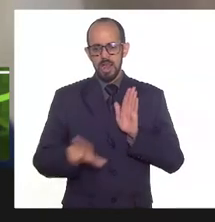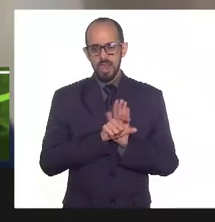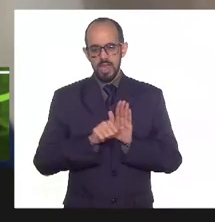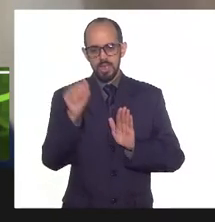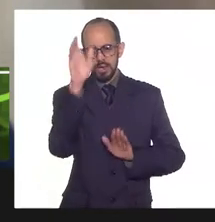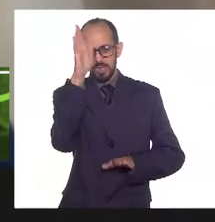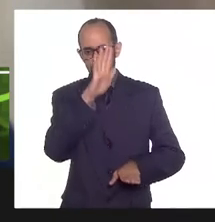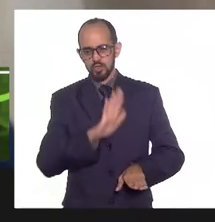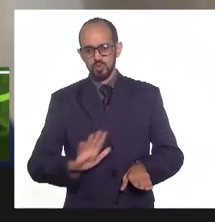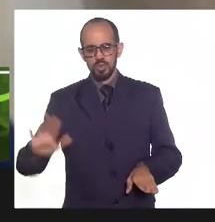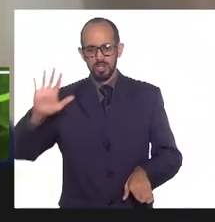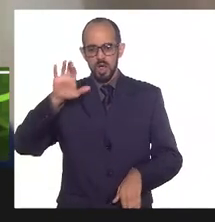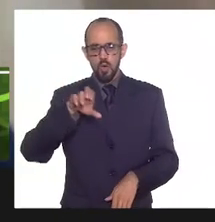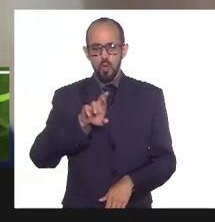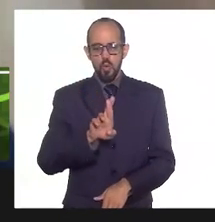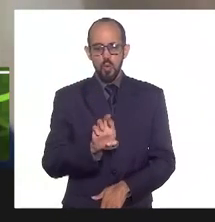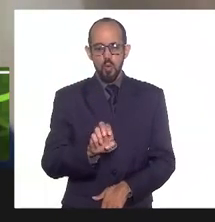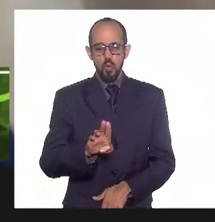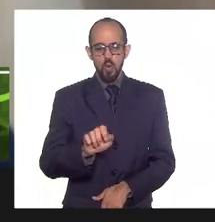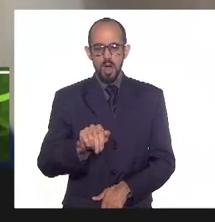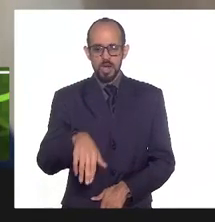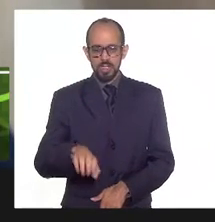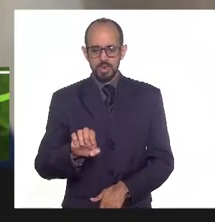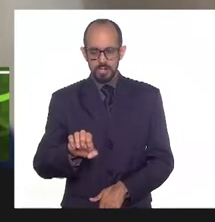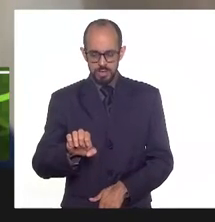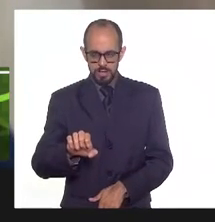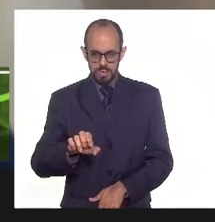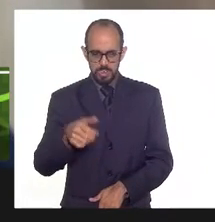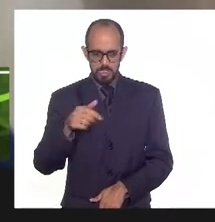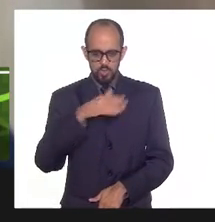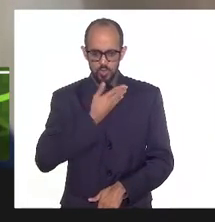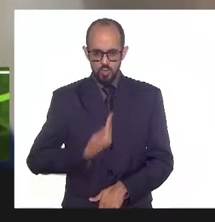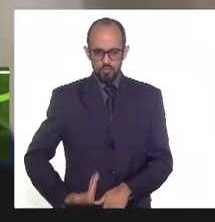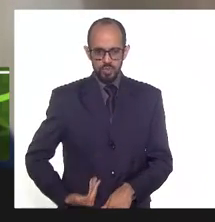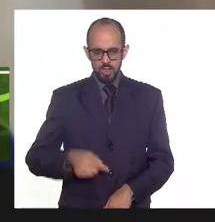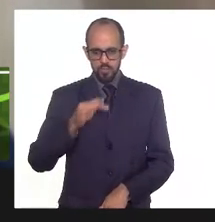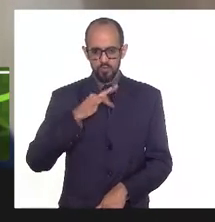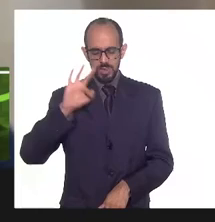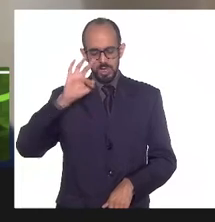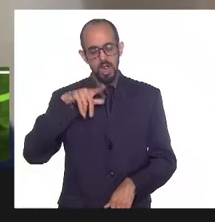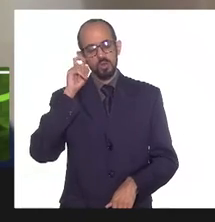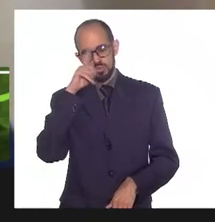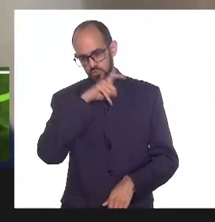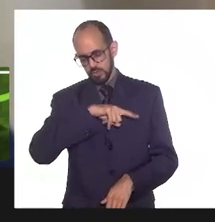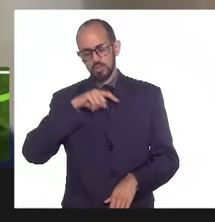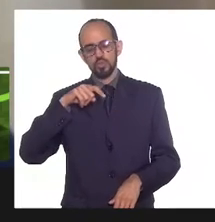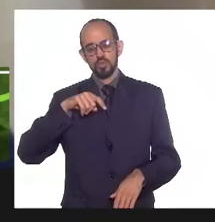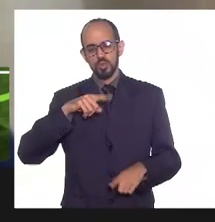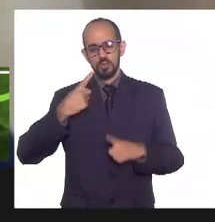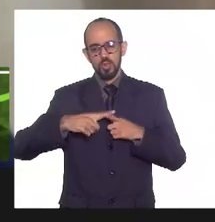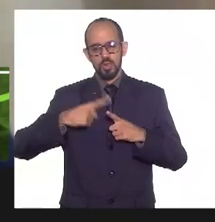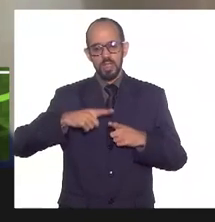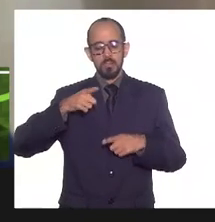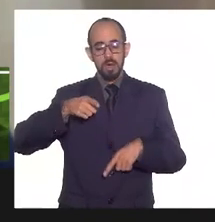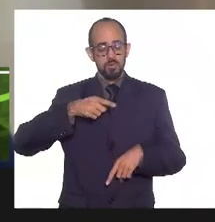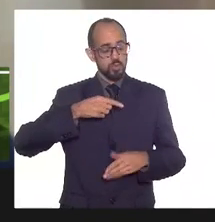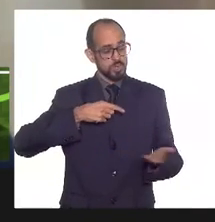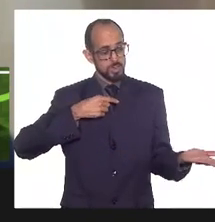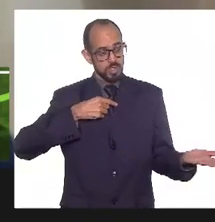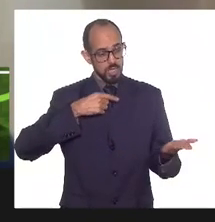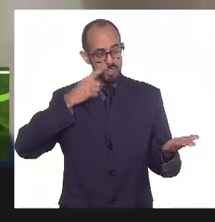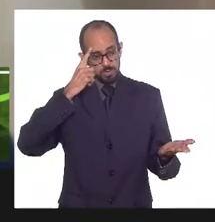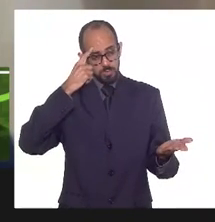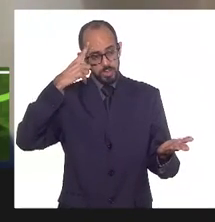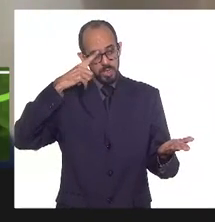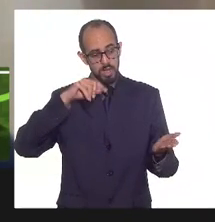na lei Rouanet lá no governo federal muitas dificuldades para vocês terem uma ideia eu assinei com o